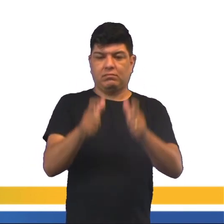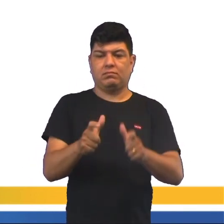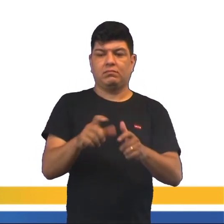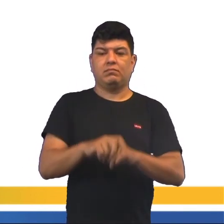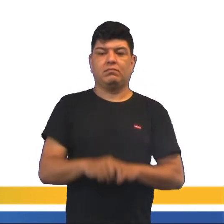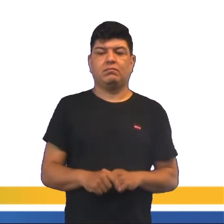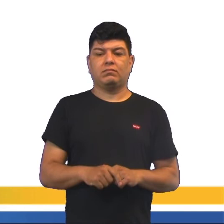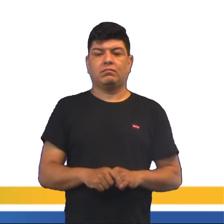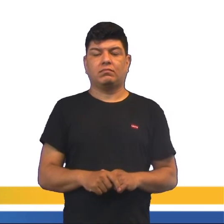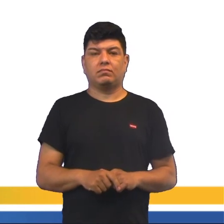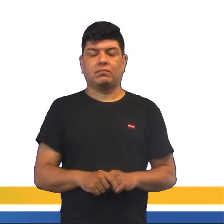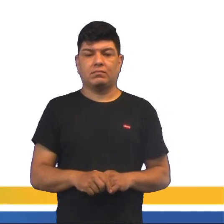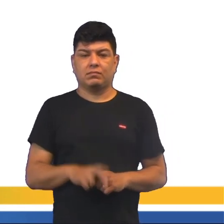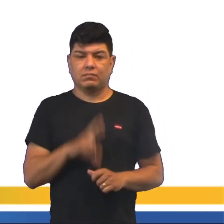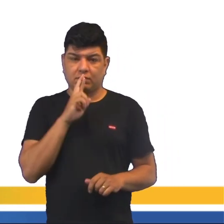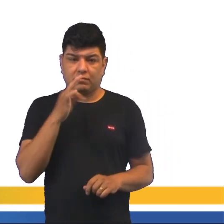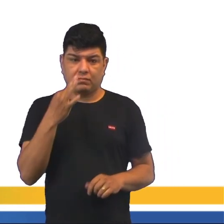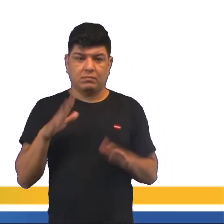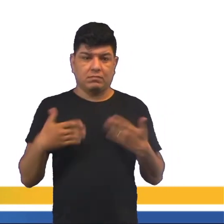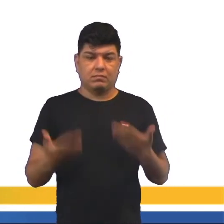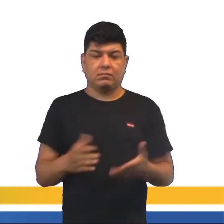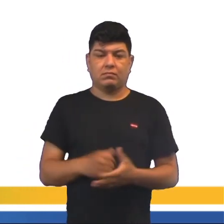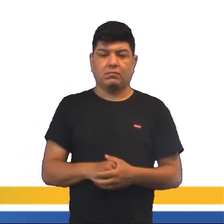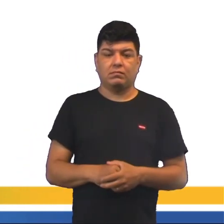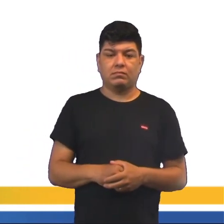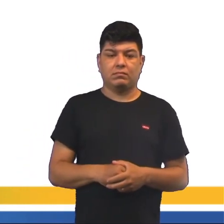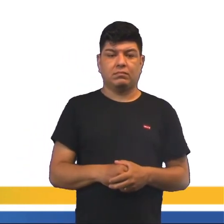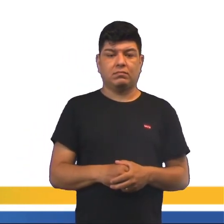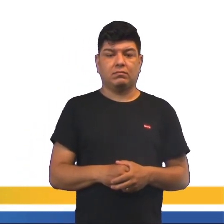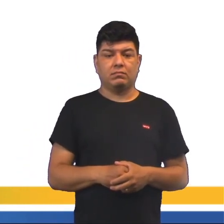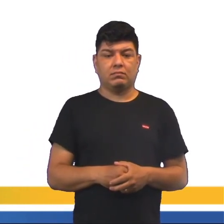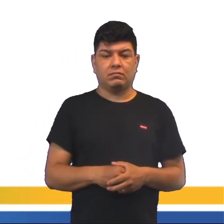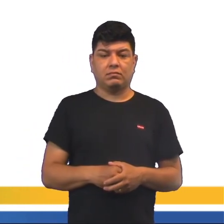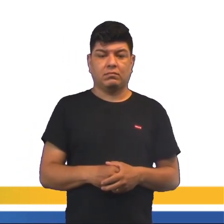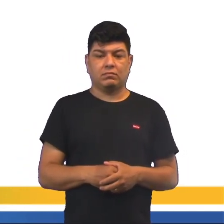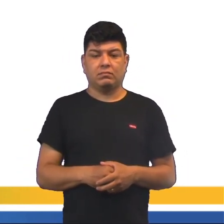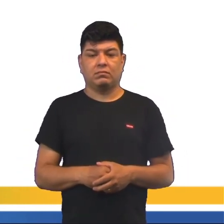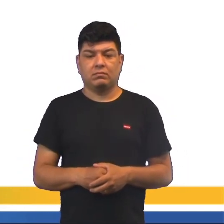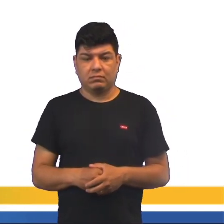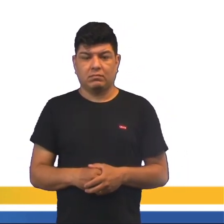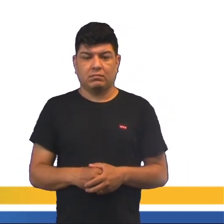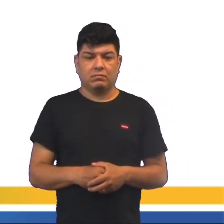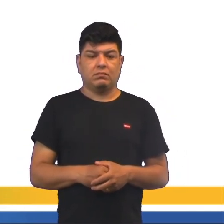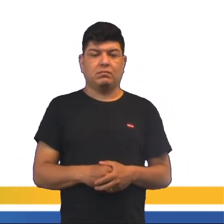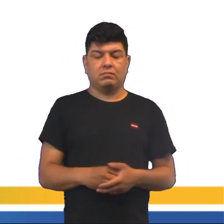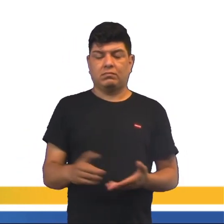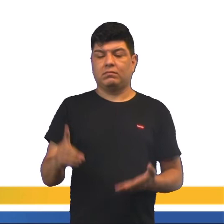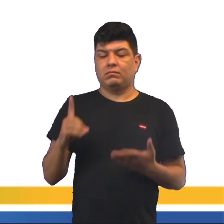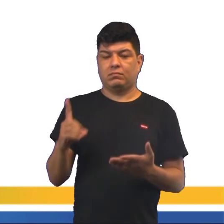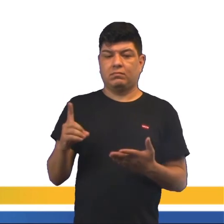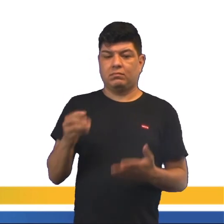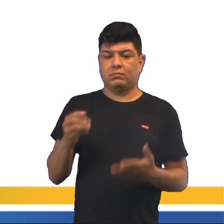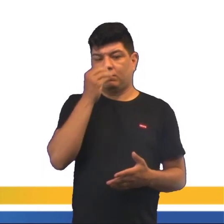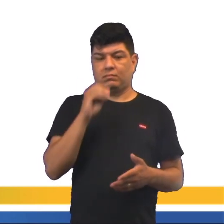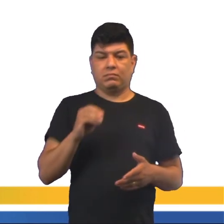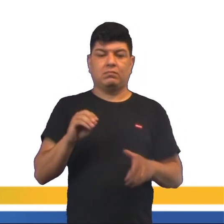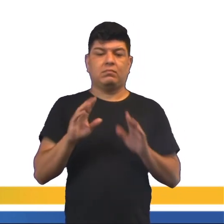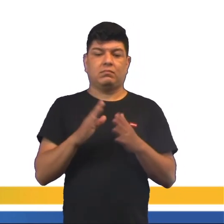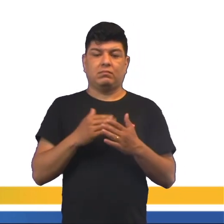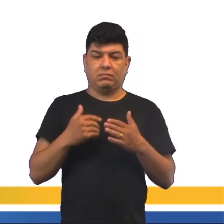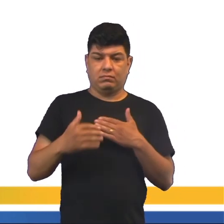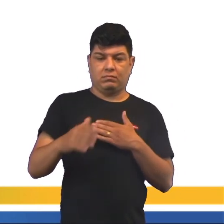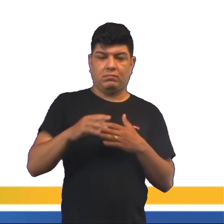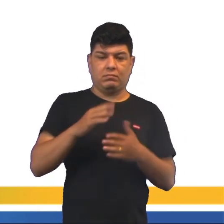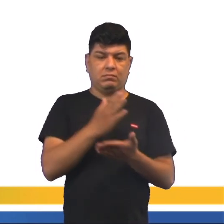região. Vamos conferir a resposta correta. A resposta correta é a letra D, né? A recusa árabe à partilha